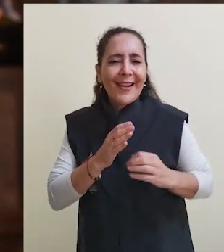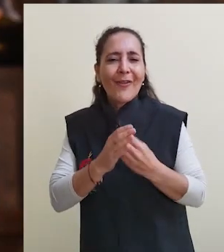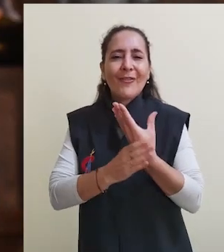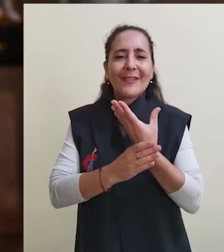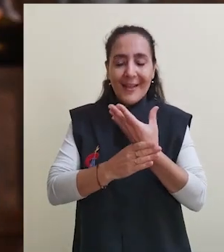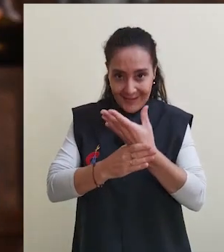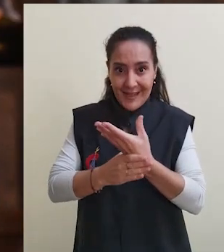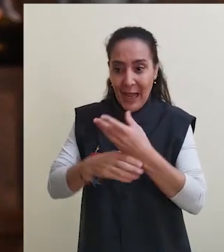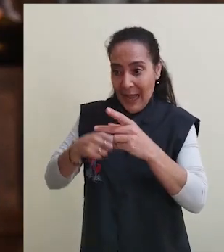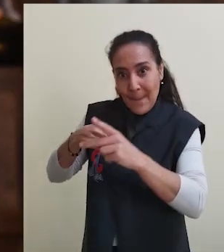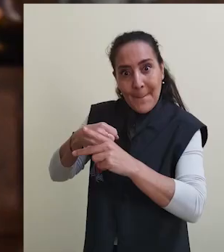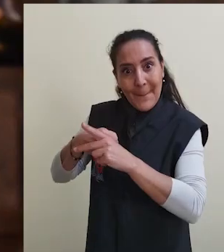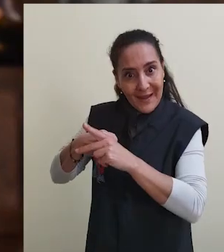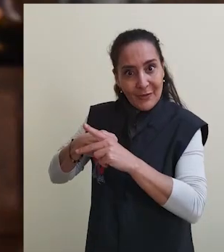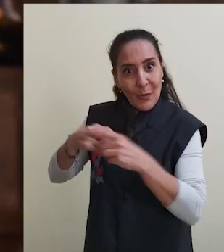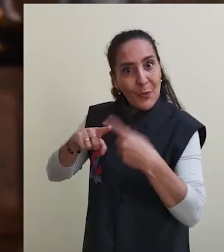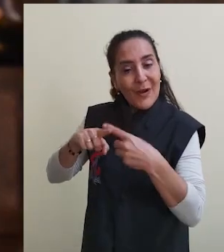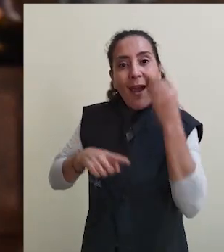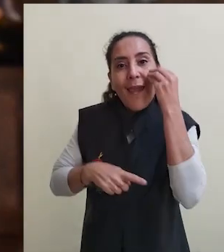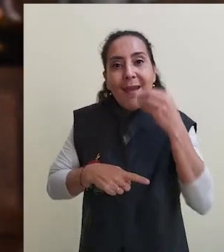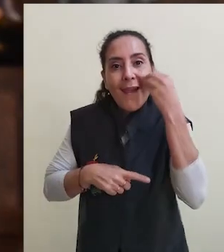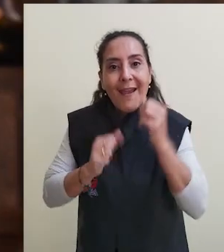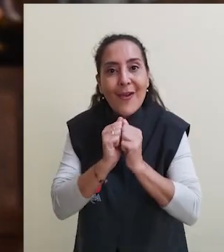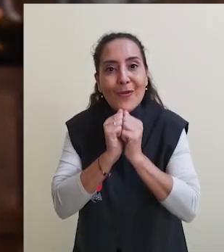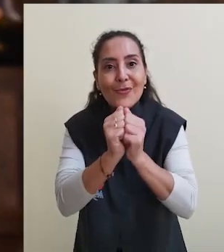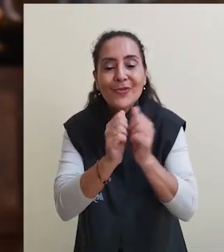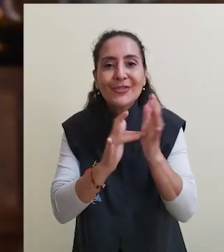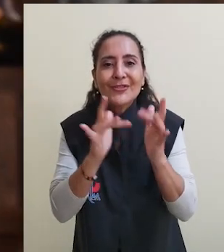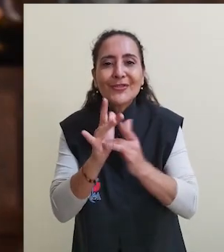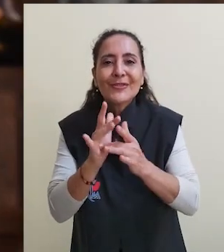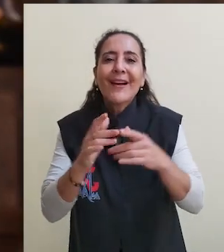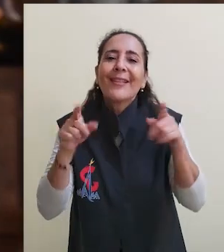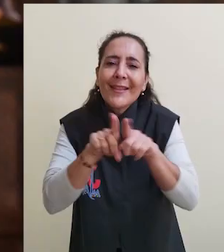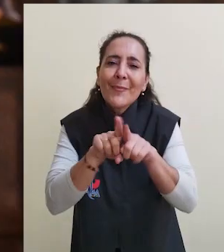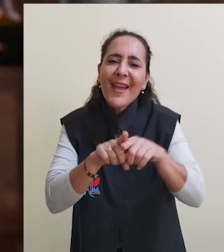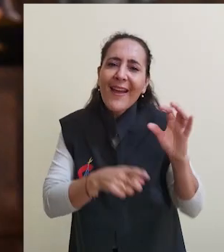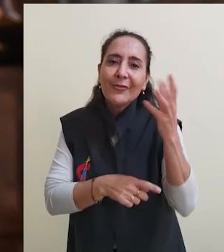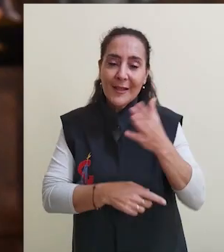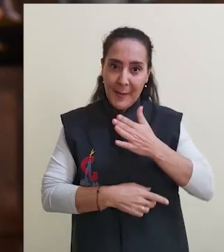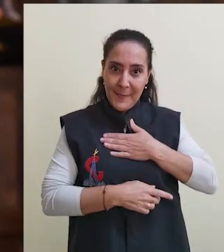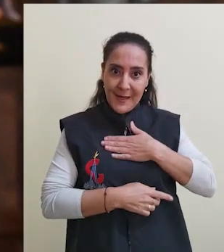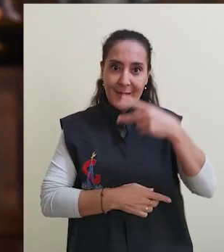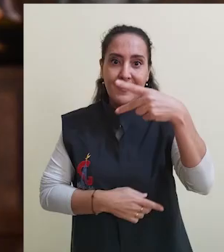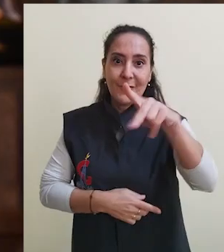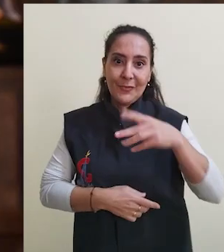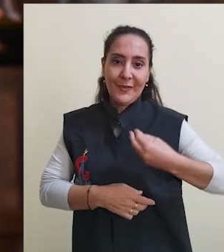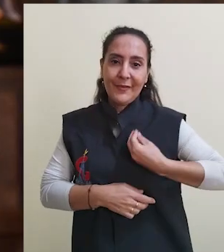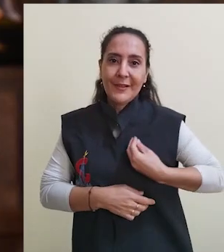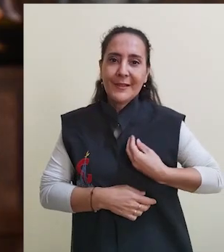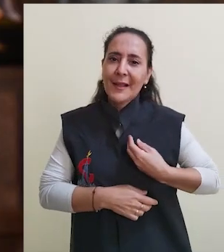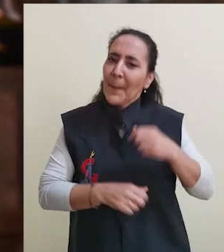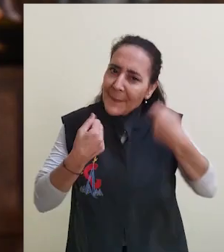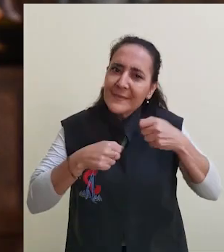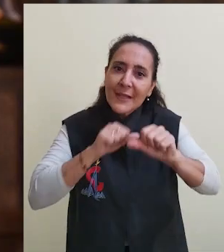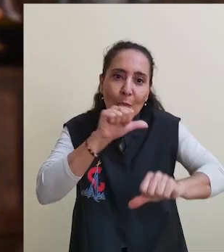que acontece em Pedro, fruto da experiência pessoal dele com Jesus, tem que acontecer na sua vida, na minha vida também.